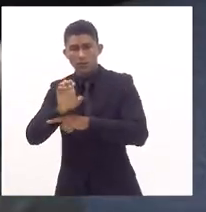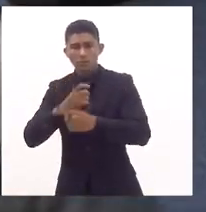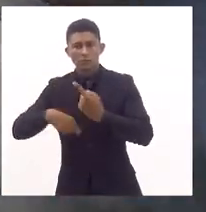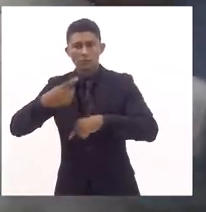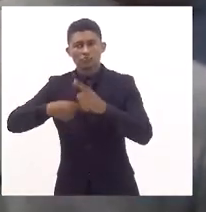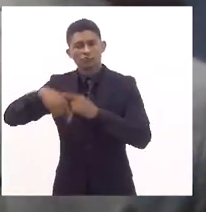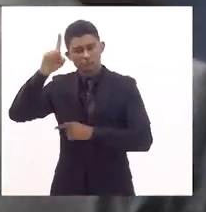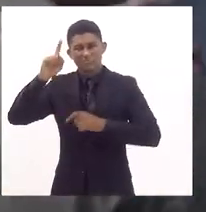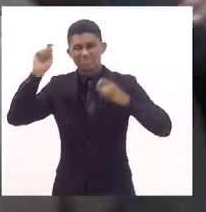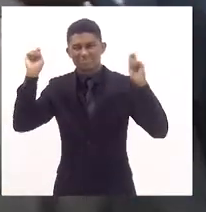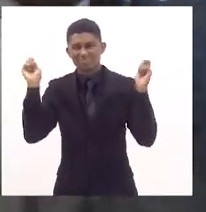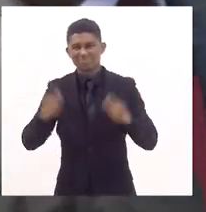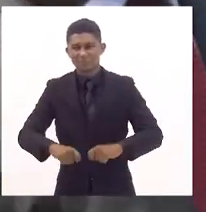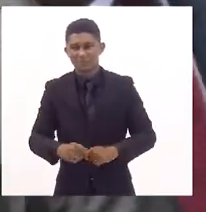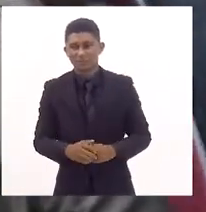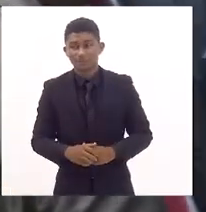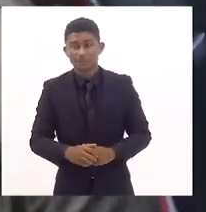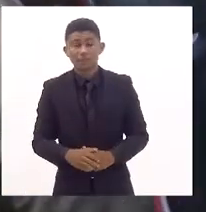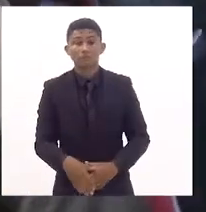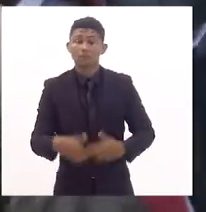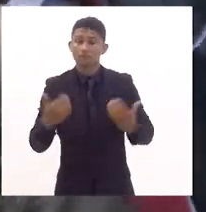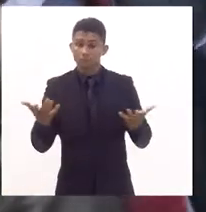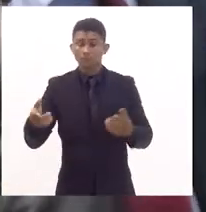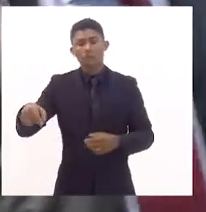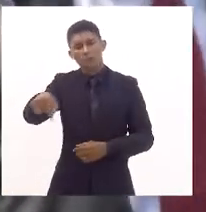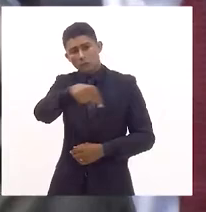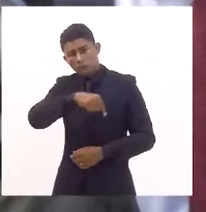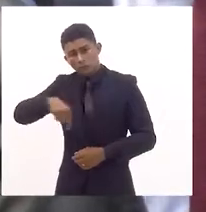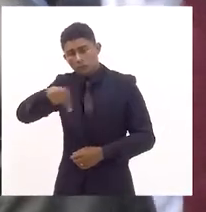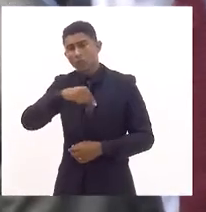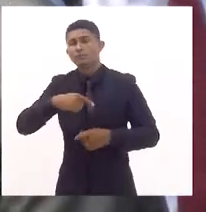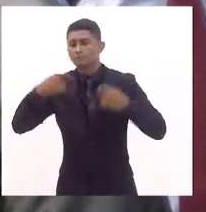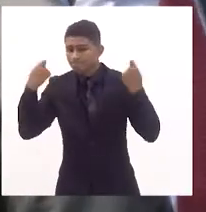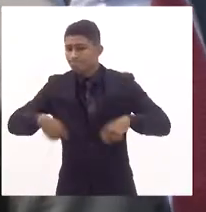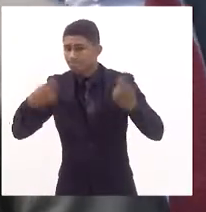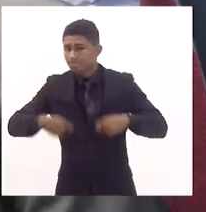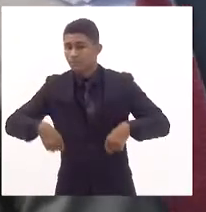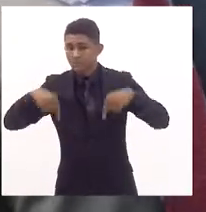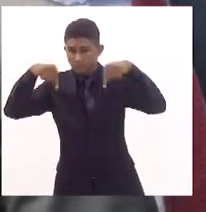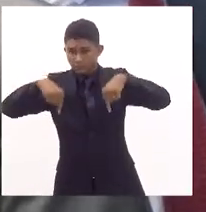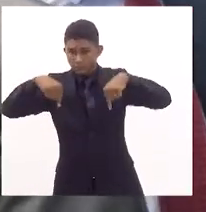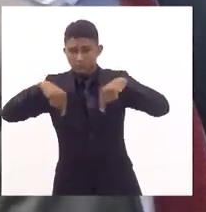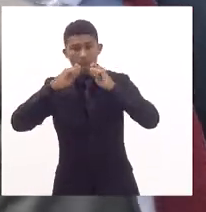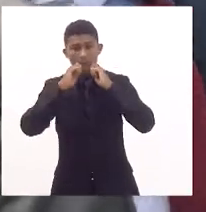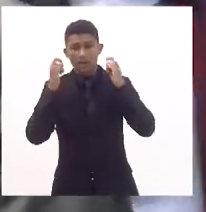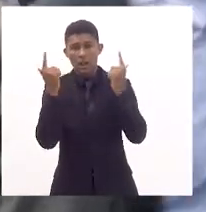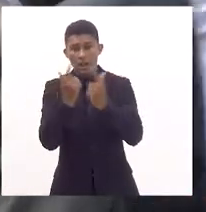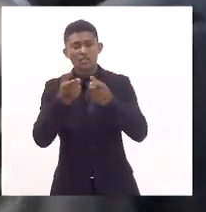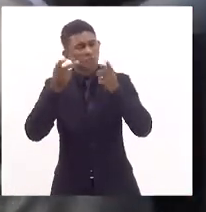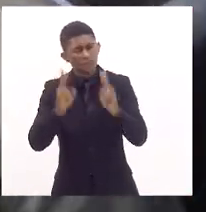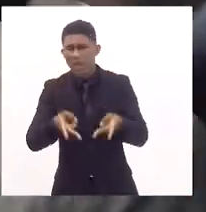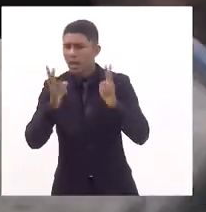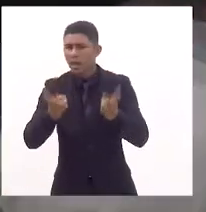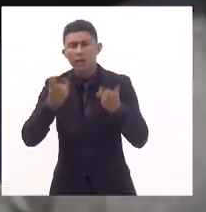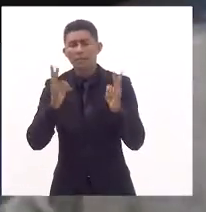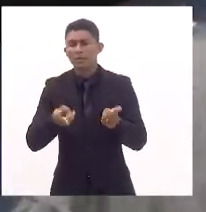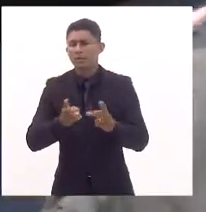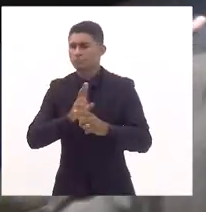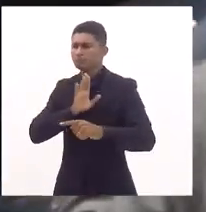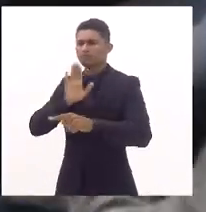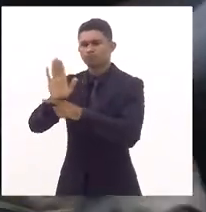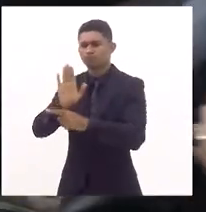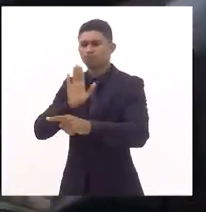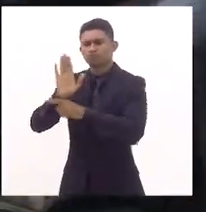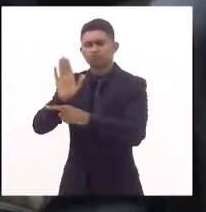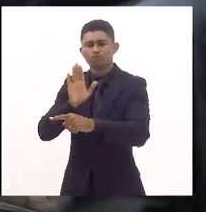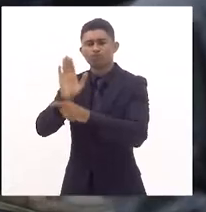Janeiro. Que a gente possa continuar como casa legislativa, contribuindo para